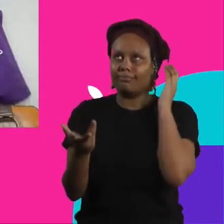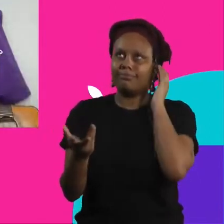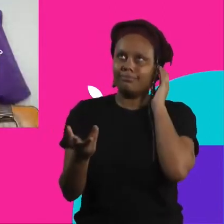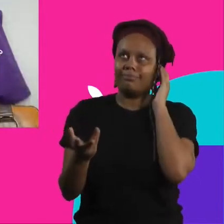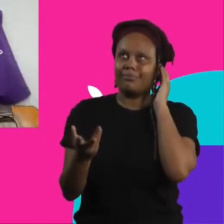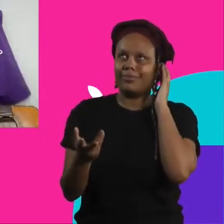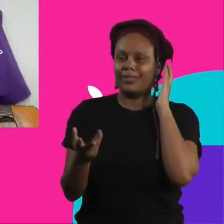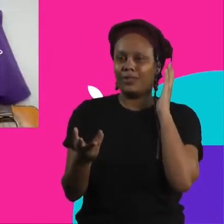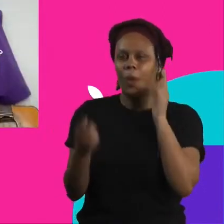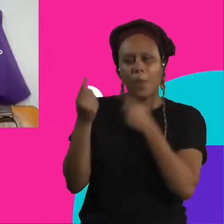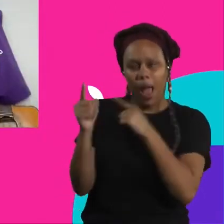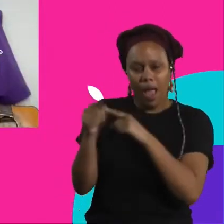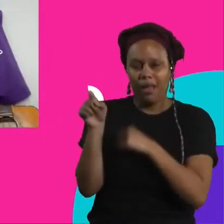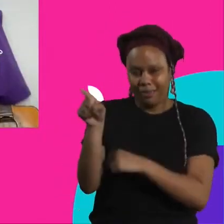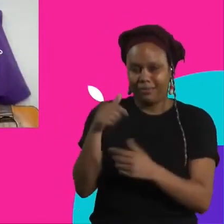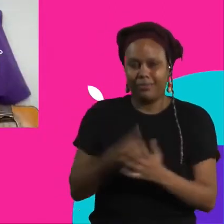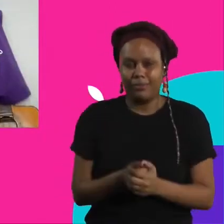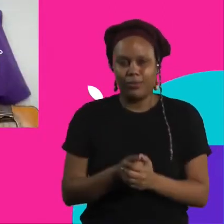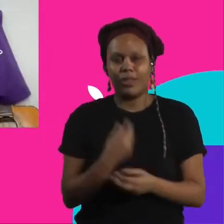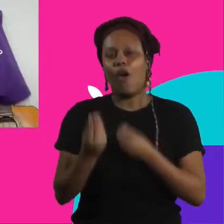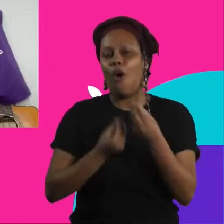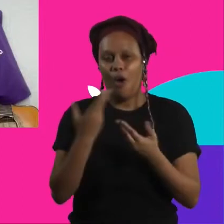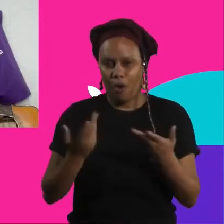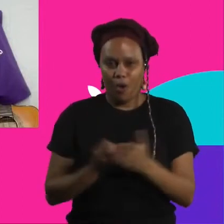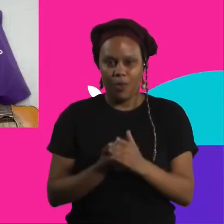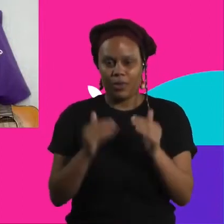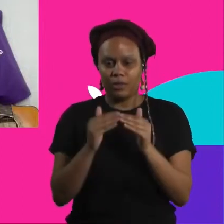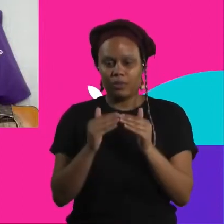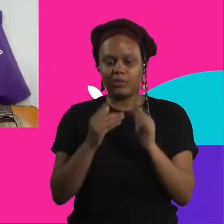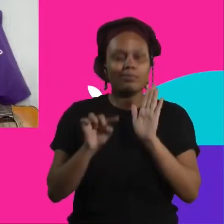Alonso, sobre como as tecnologias podem nos ajudar a reduzir as desigualdades.